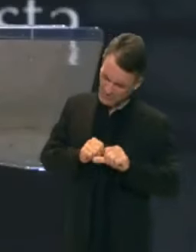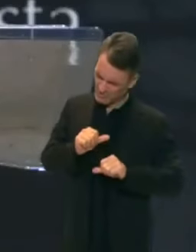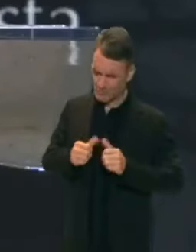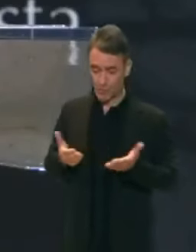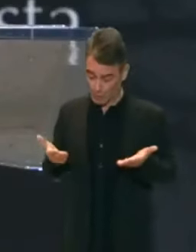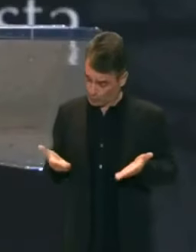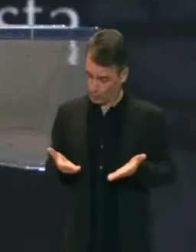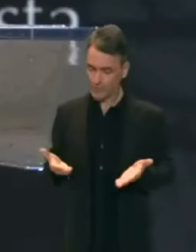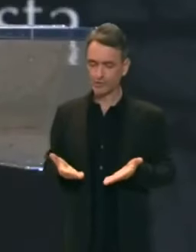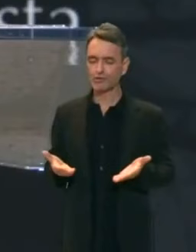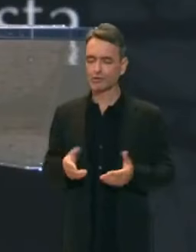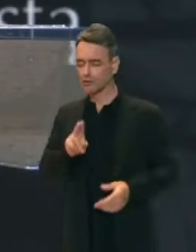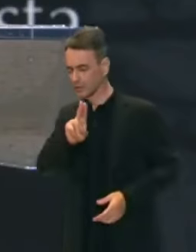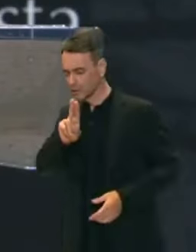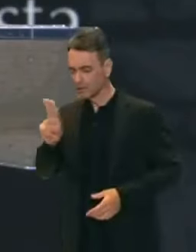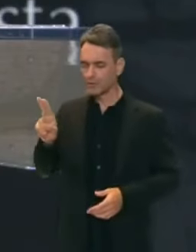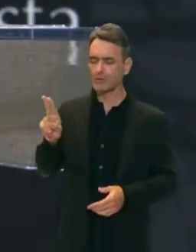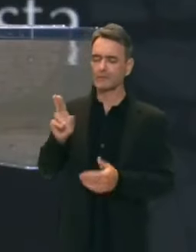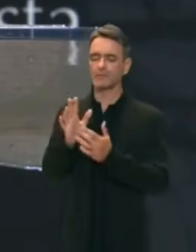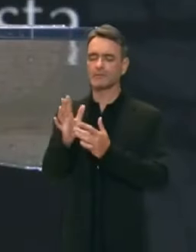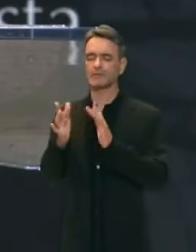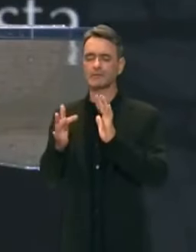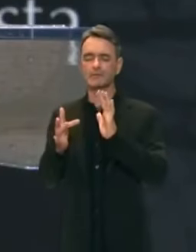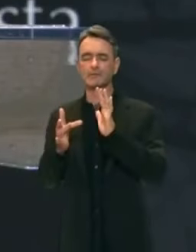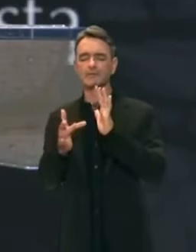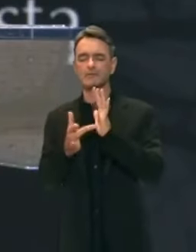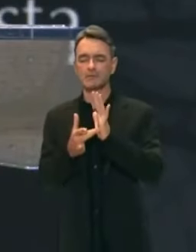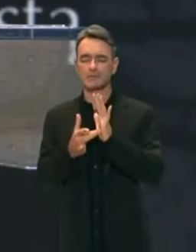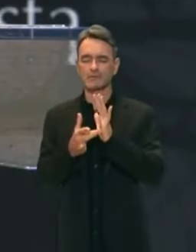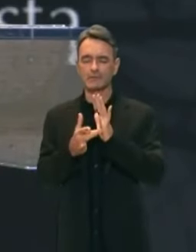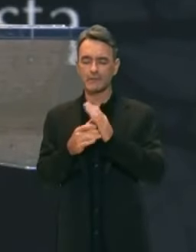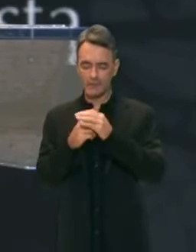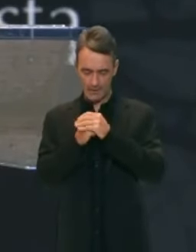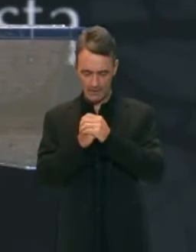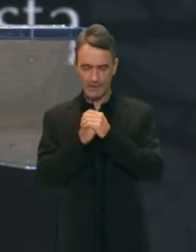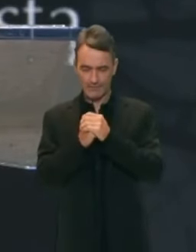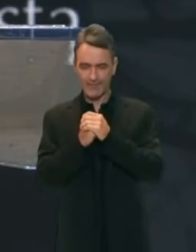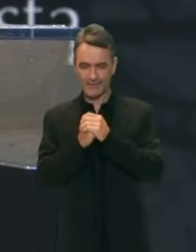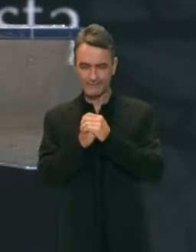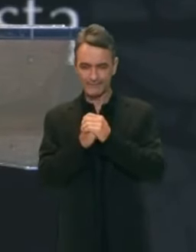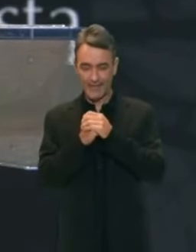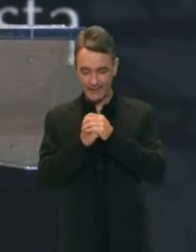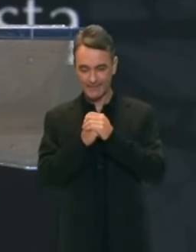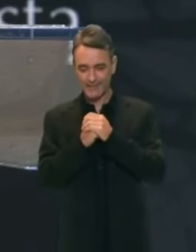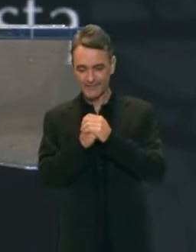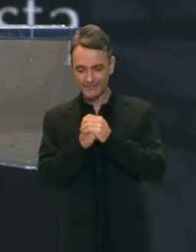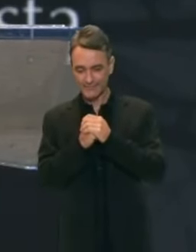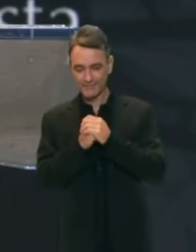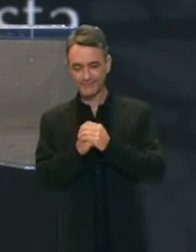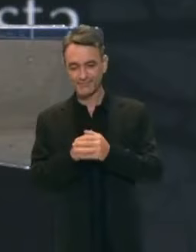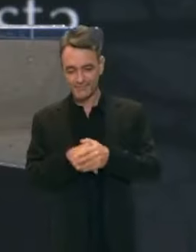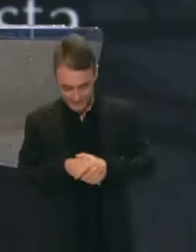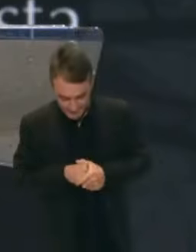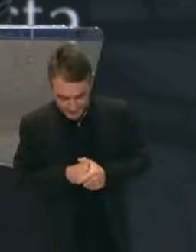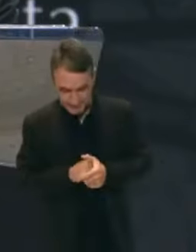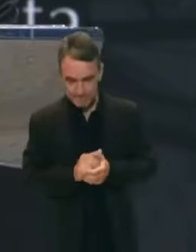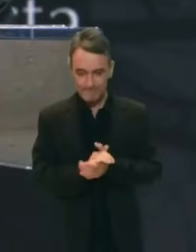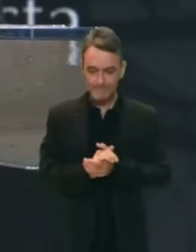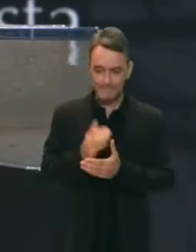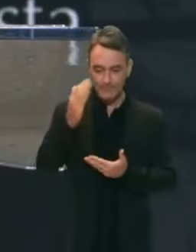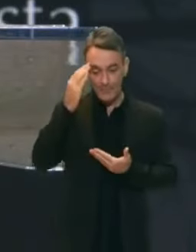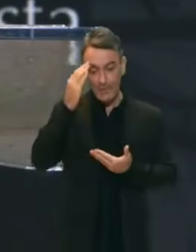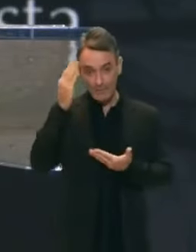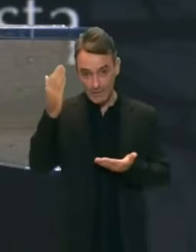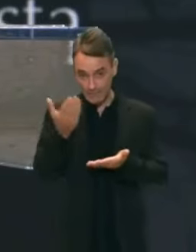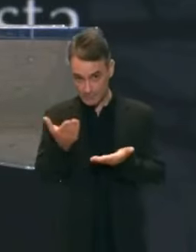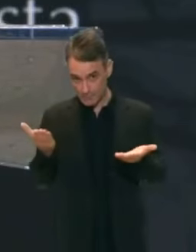transformadas hoje. Em nome de Jesus. Amém e amém. Muito obrigado